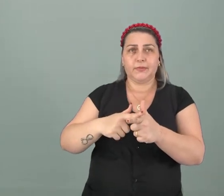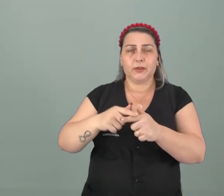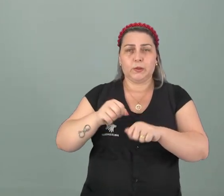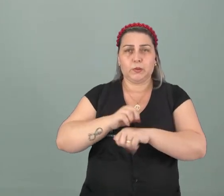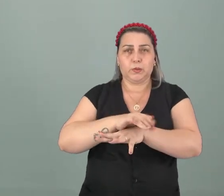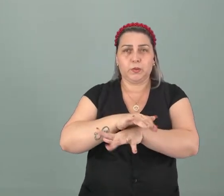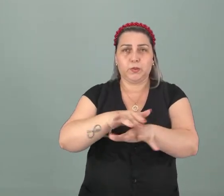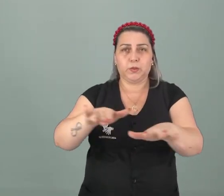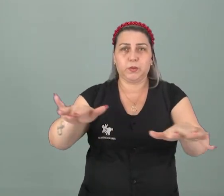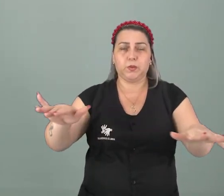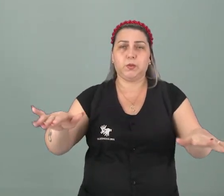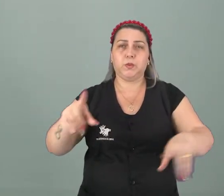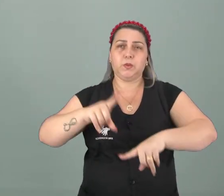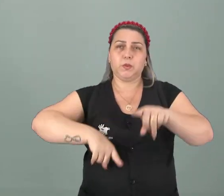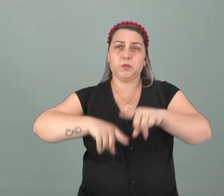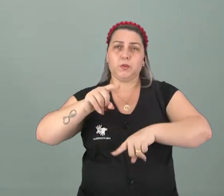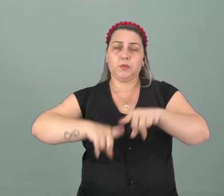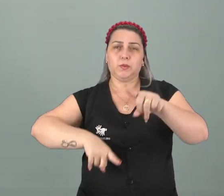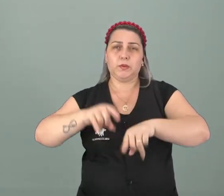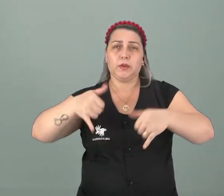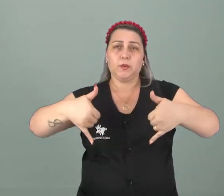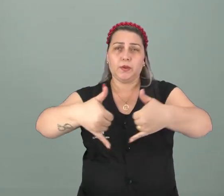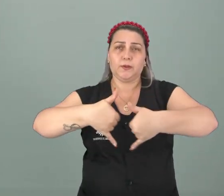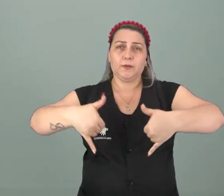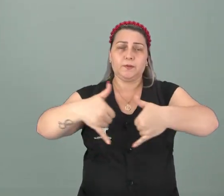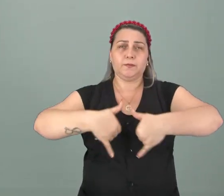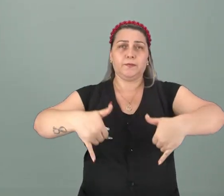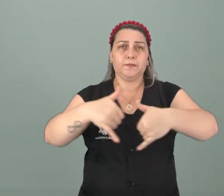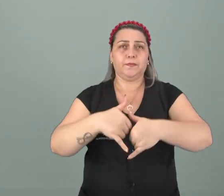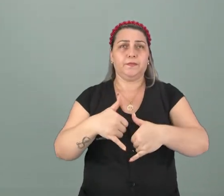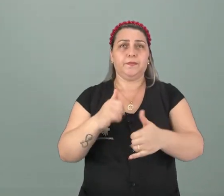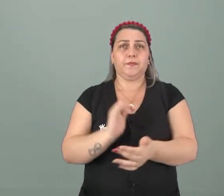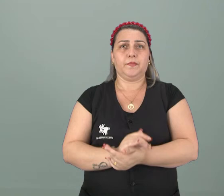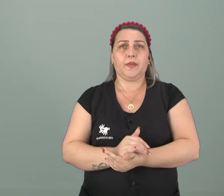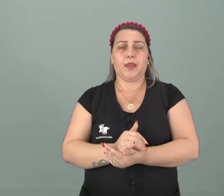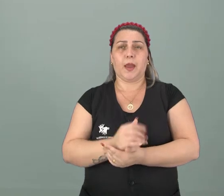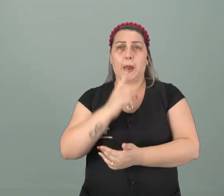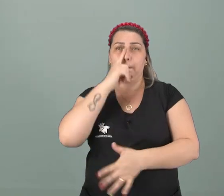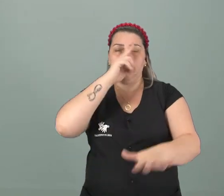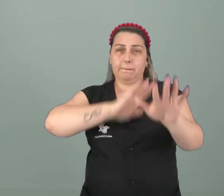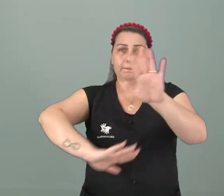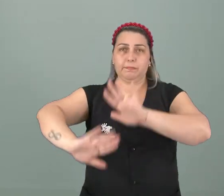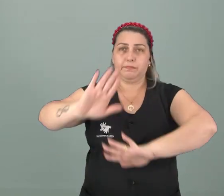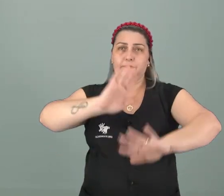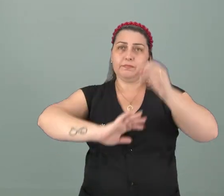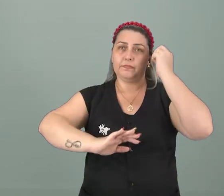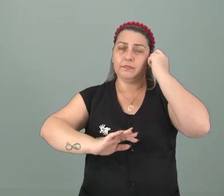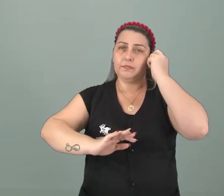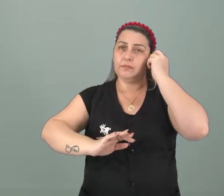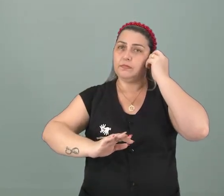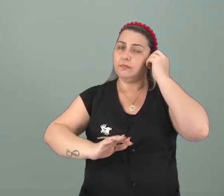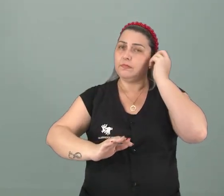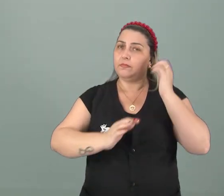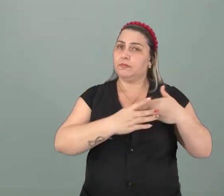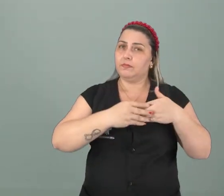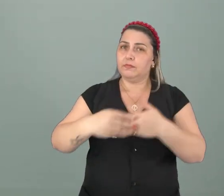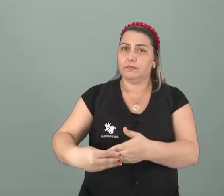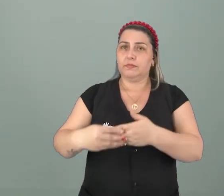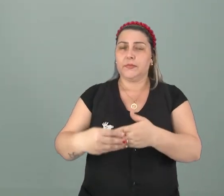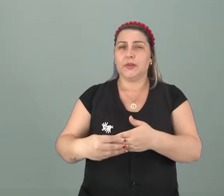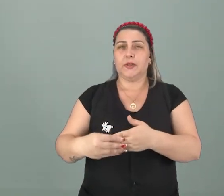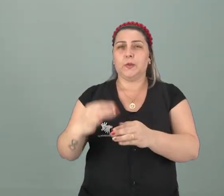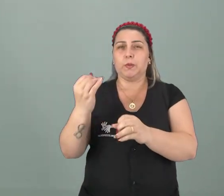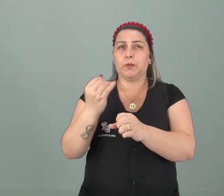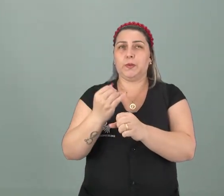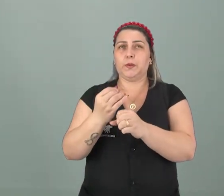espalhando material radioativo, tá? Então, acidentes nucleares são desastrosos, né, e trazem aí consequências que duram décadas,